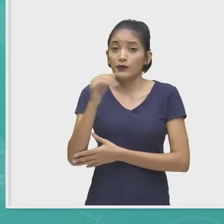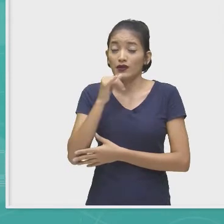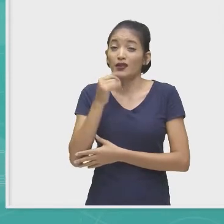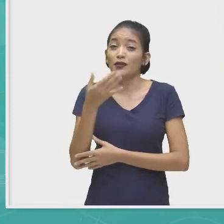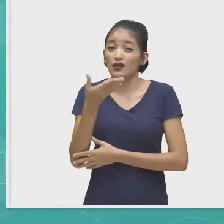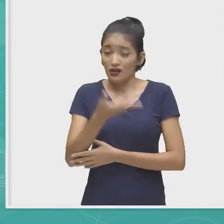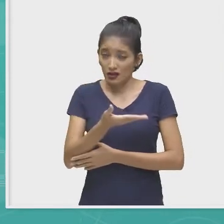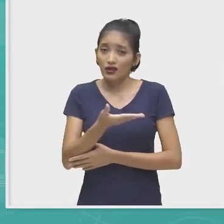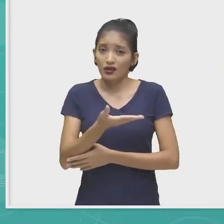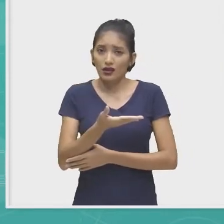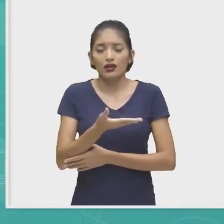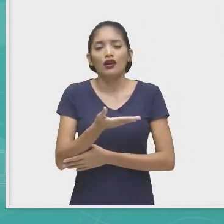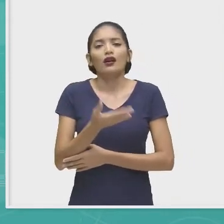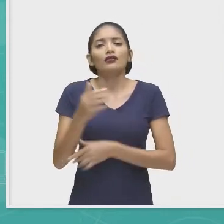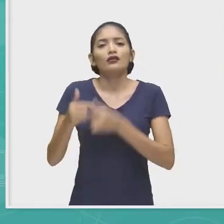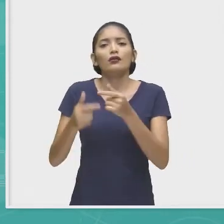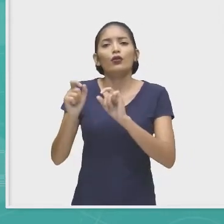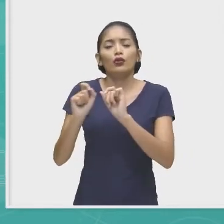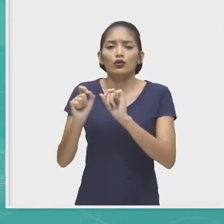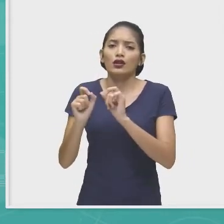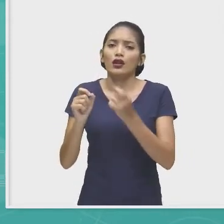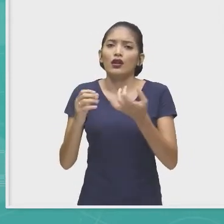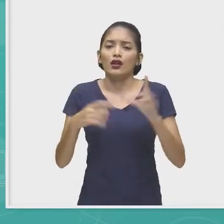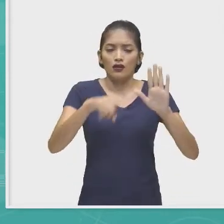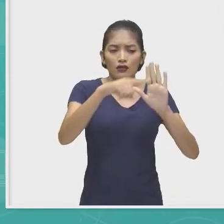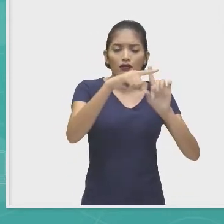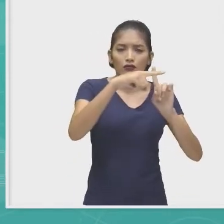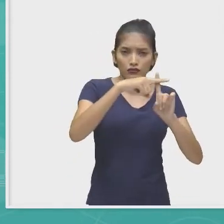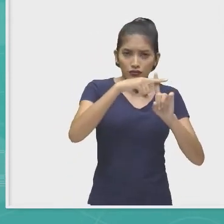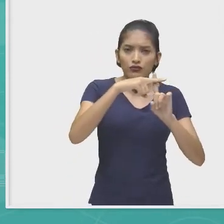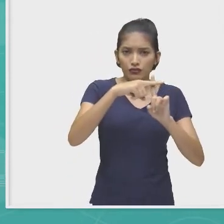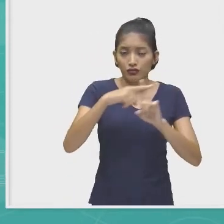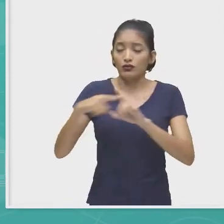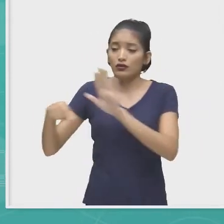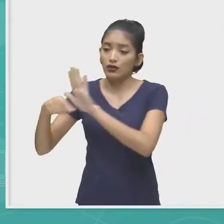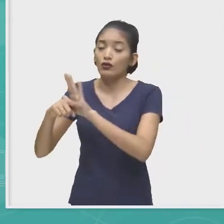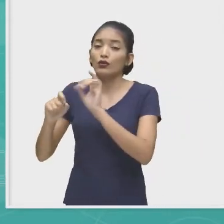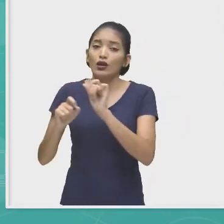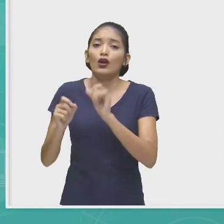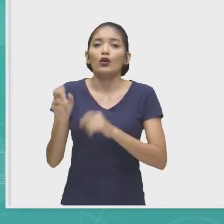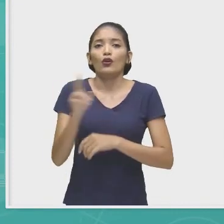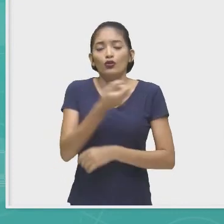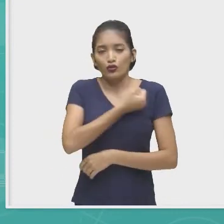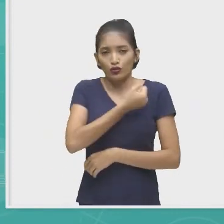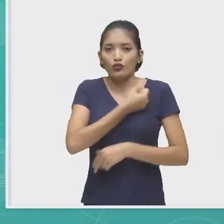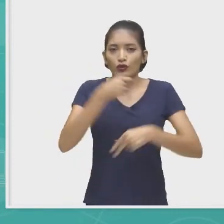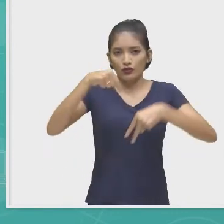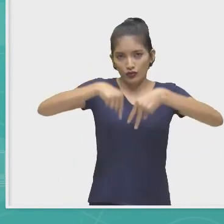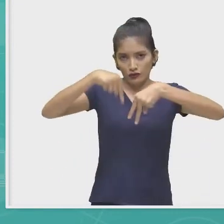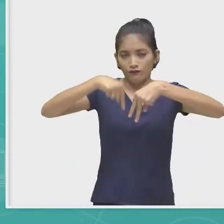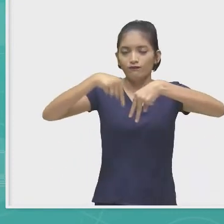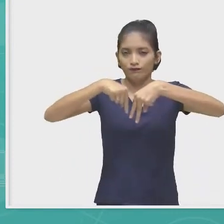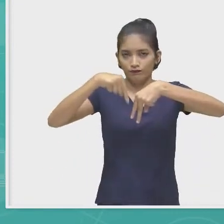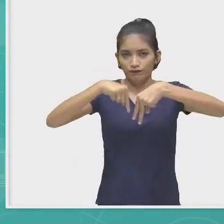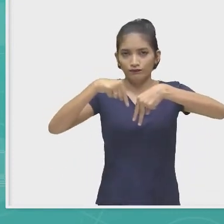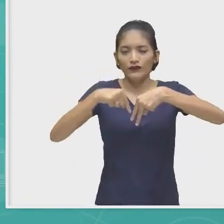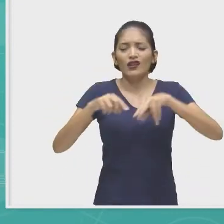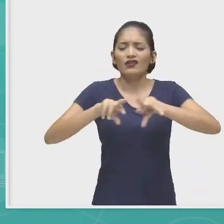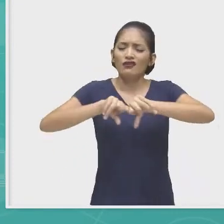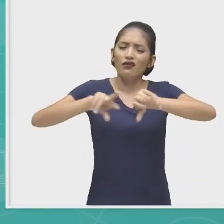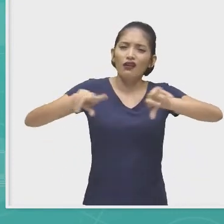estamos trabalhando apenas com um conjunto dos números naturais, né? Nós podemos associar aí uma série